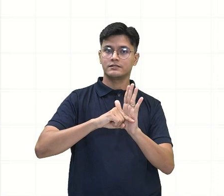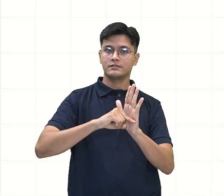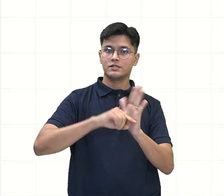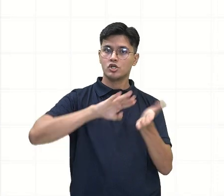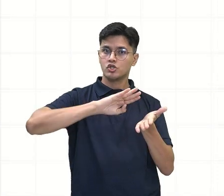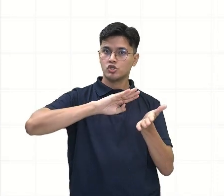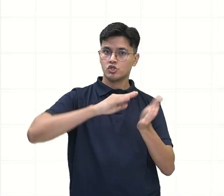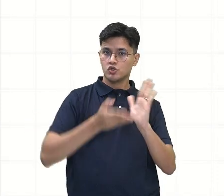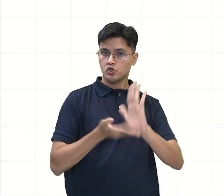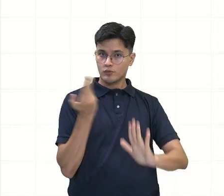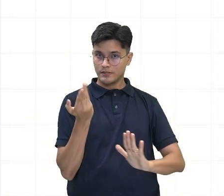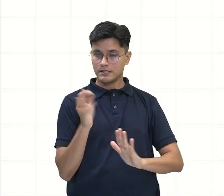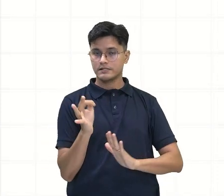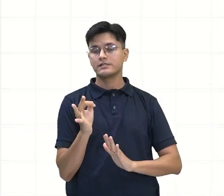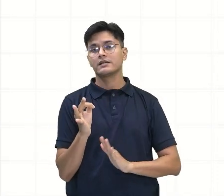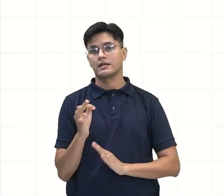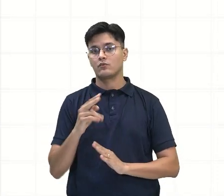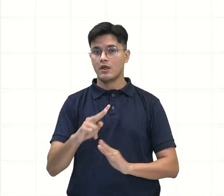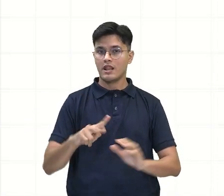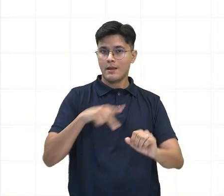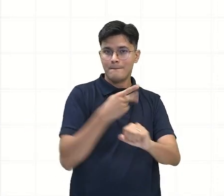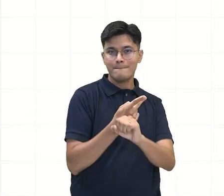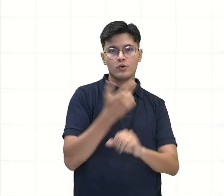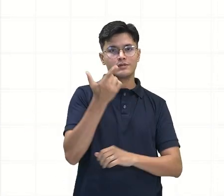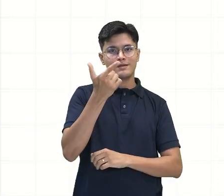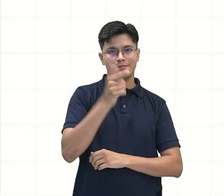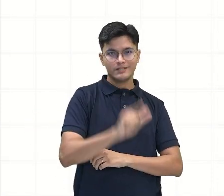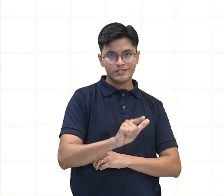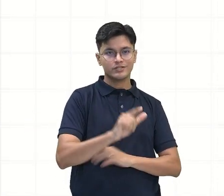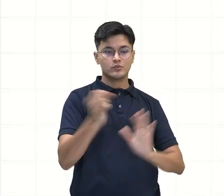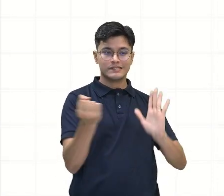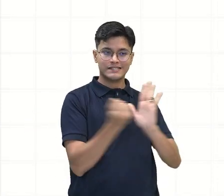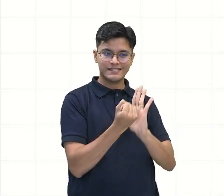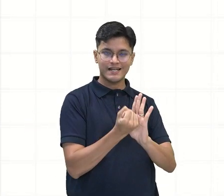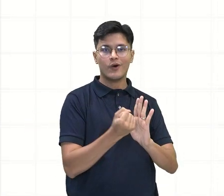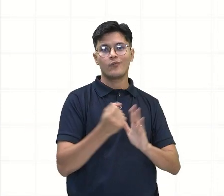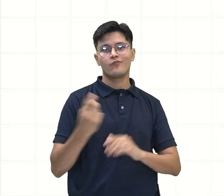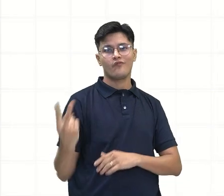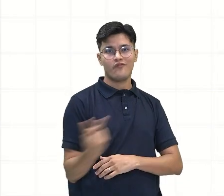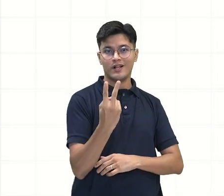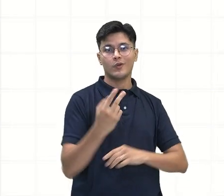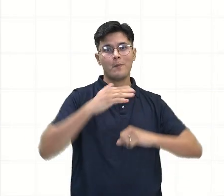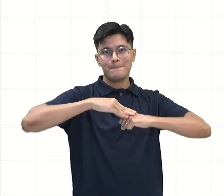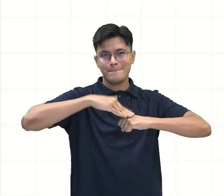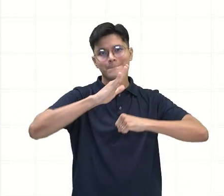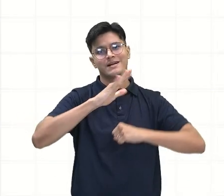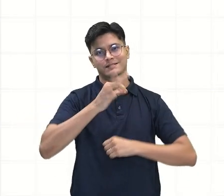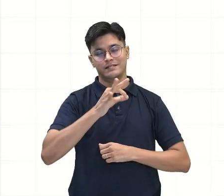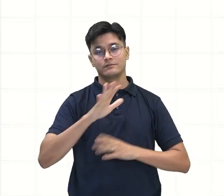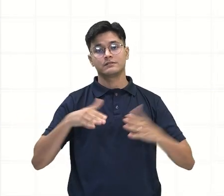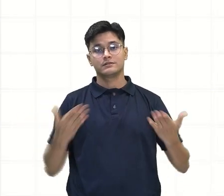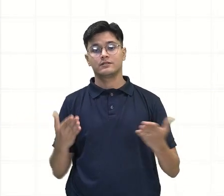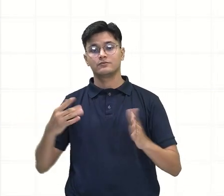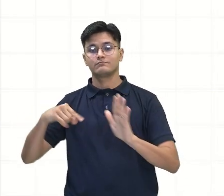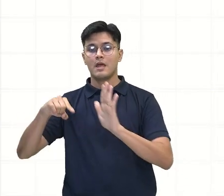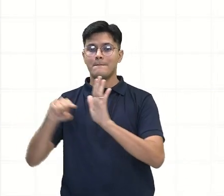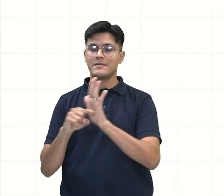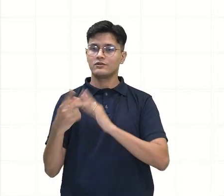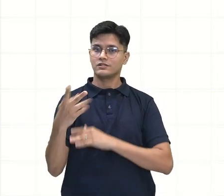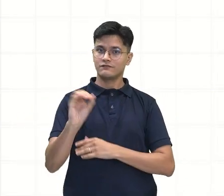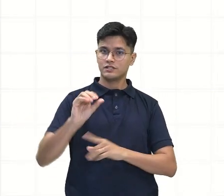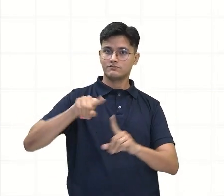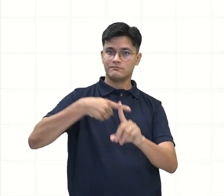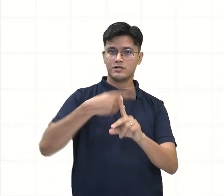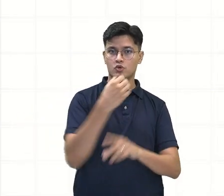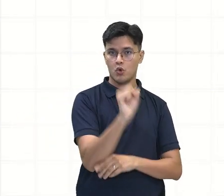vou repetir o sinal de quem tem o maior valor. Então, menos 20 mais 8, ó, menos 20 mais